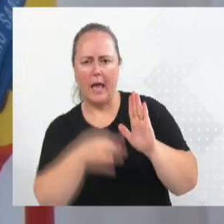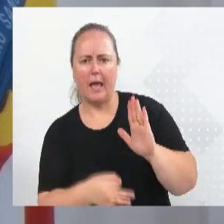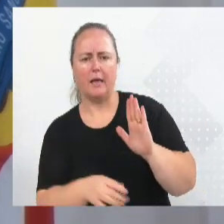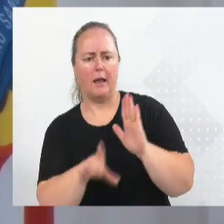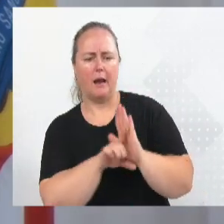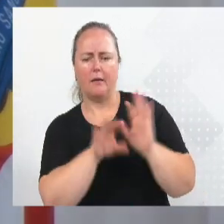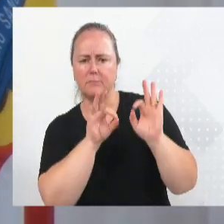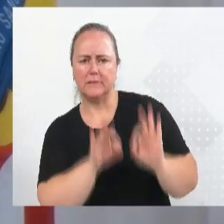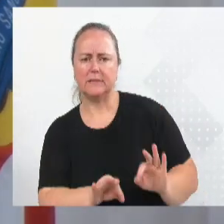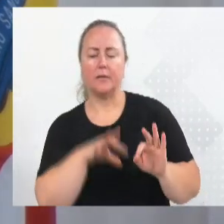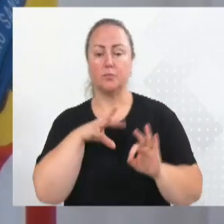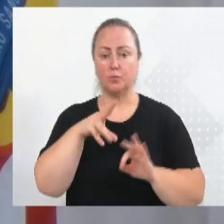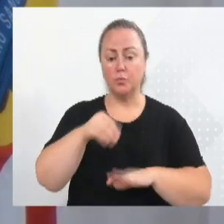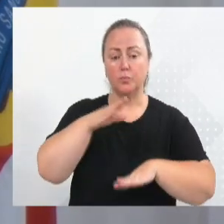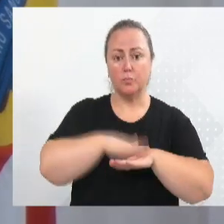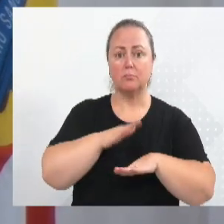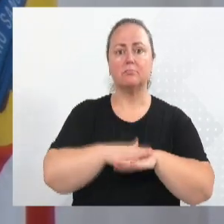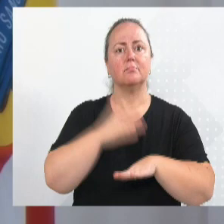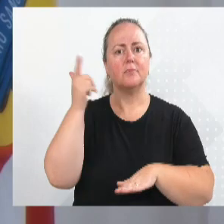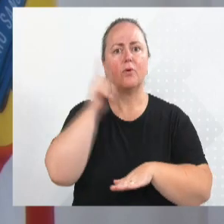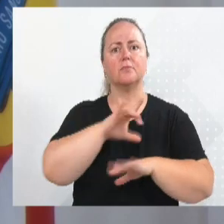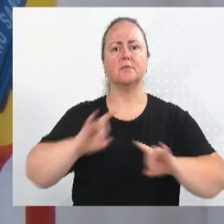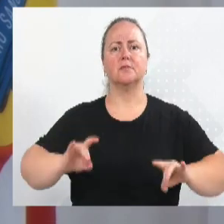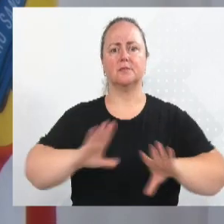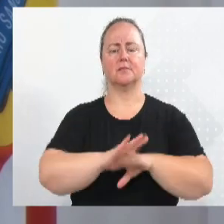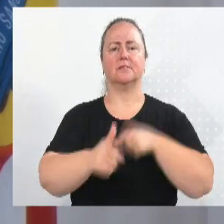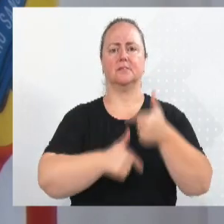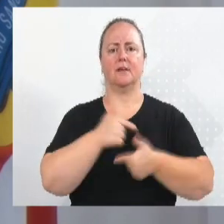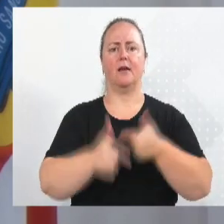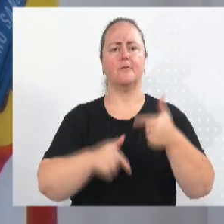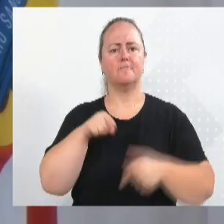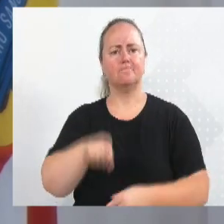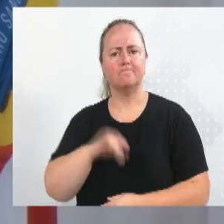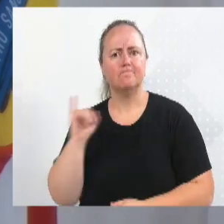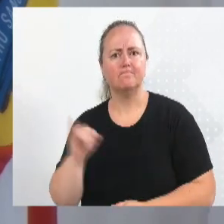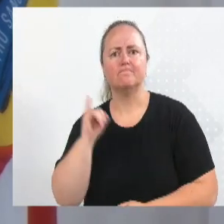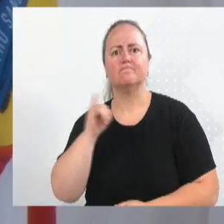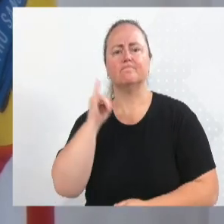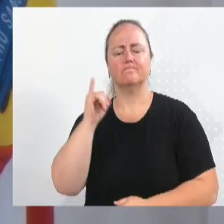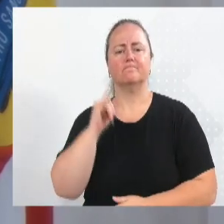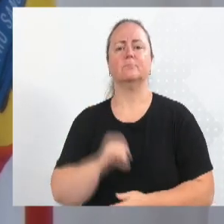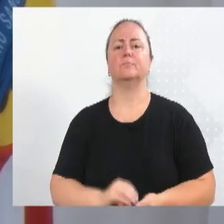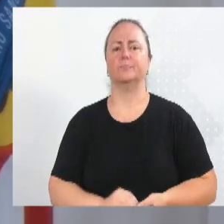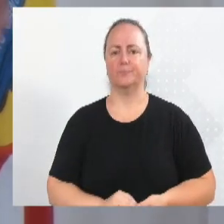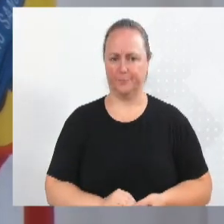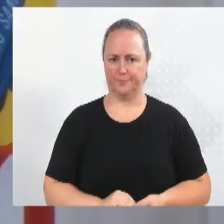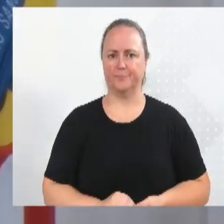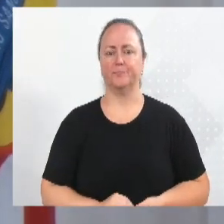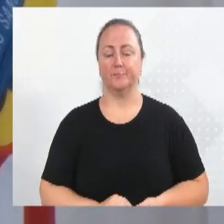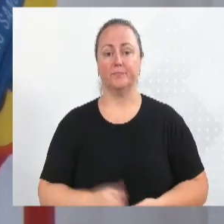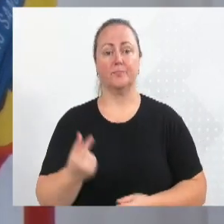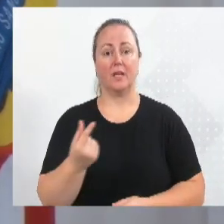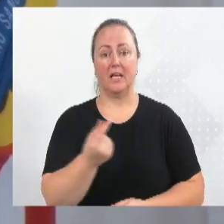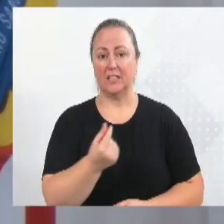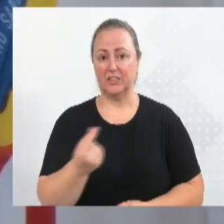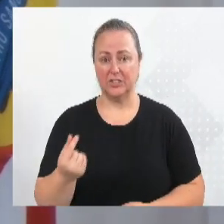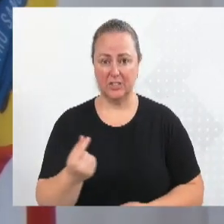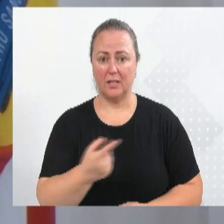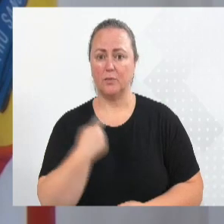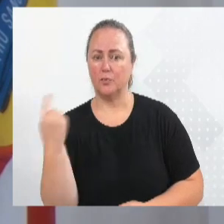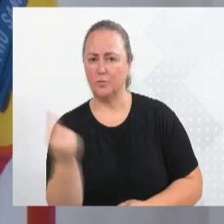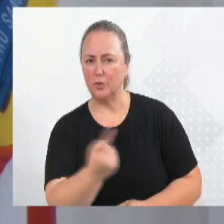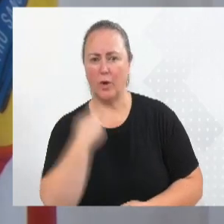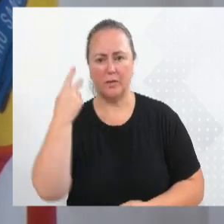dia, fazem acontecer, vereadorito. Isso é de extrema importância. É esse dinheiro que nós captamos aqui enquanto